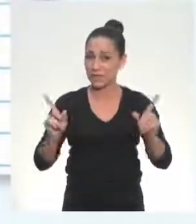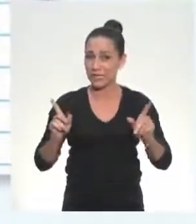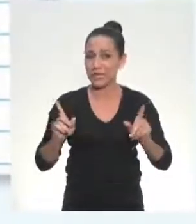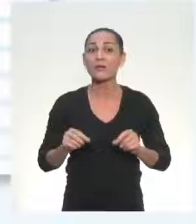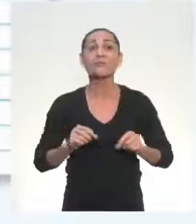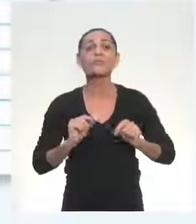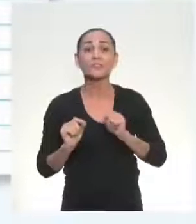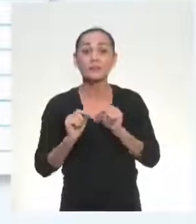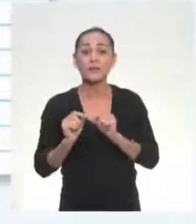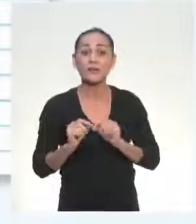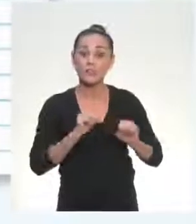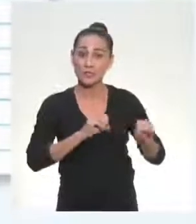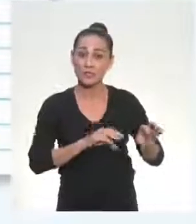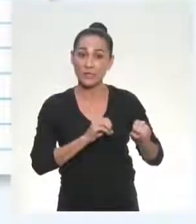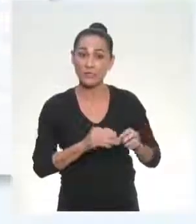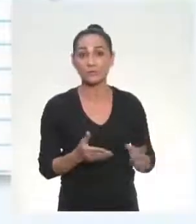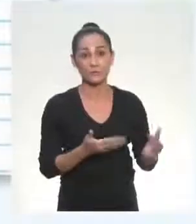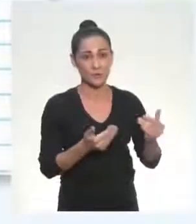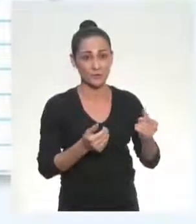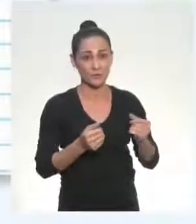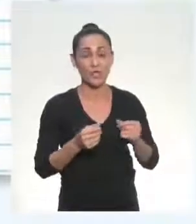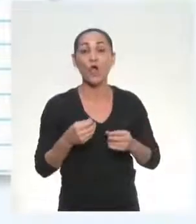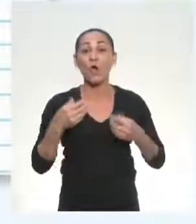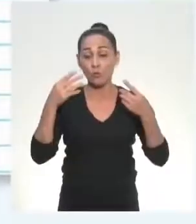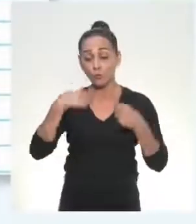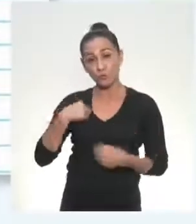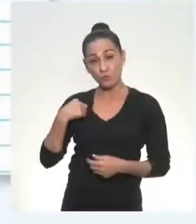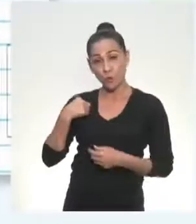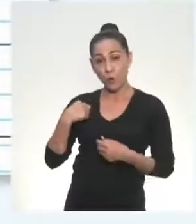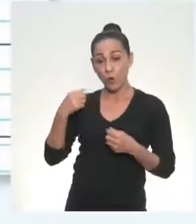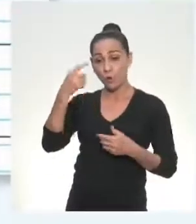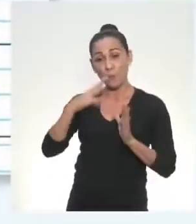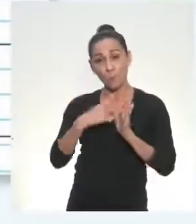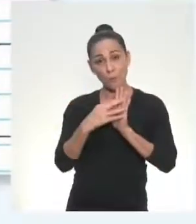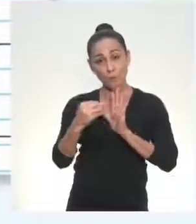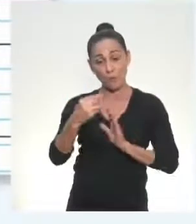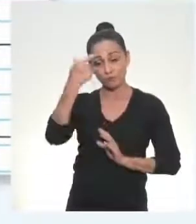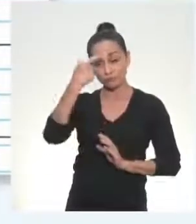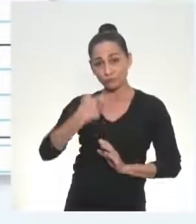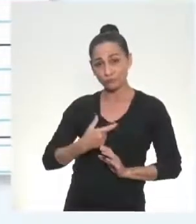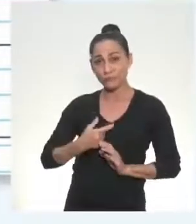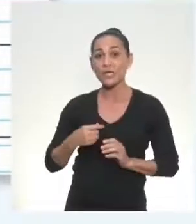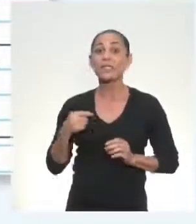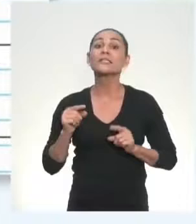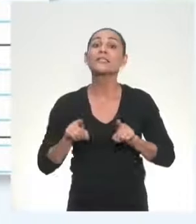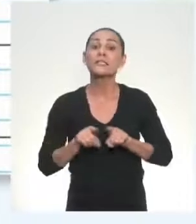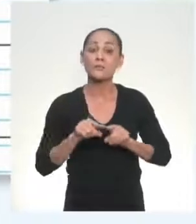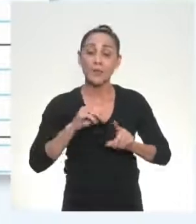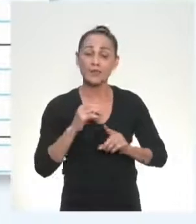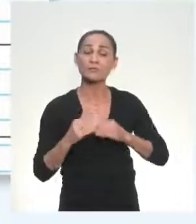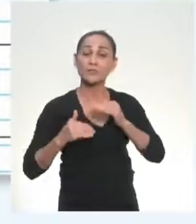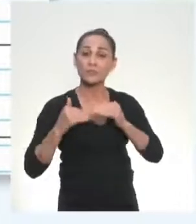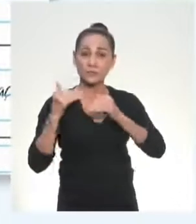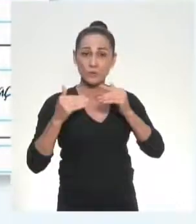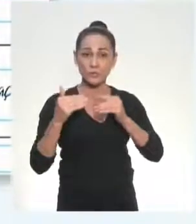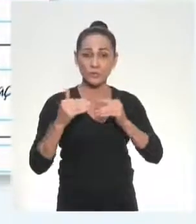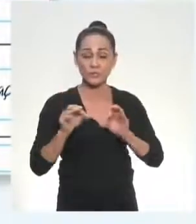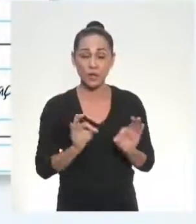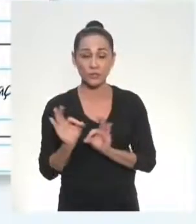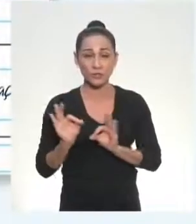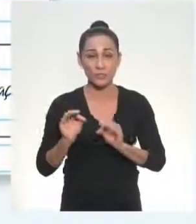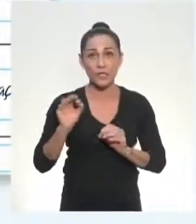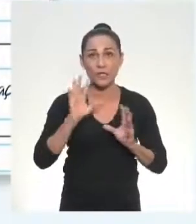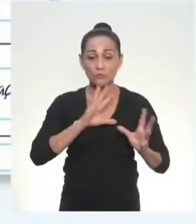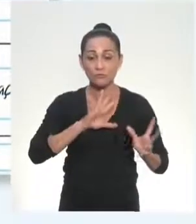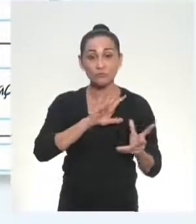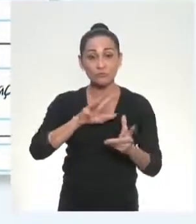estar nos referindo à educação dos mais jovens, ao estilo de se vestir das pessoas, como também a um processo constitutivo e transformador da organização espacial